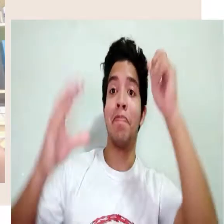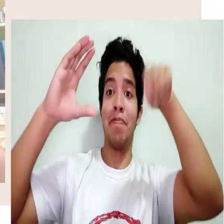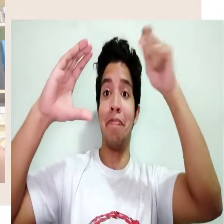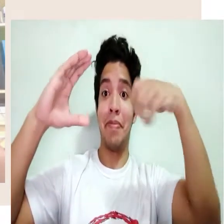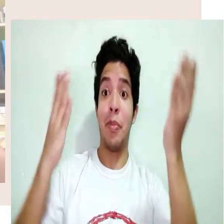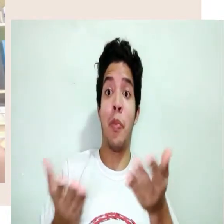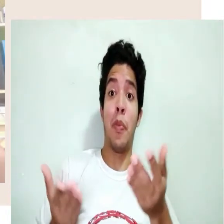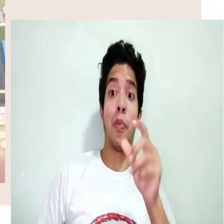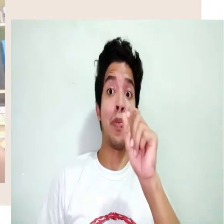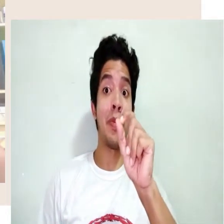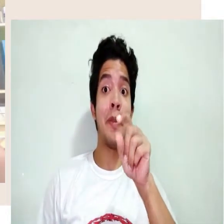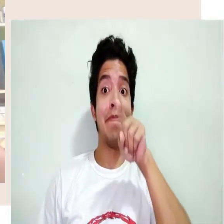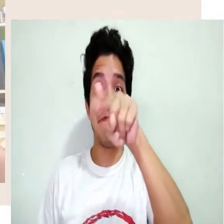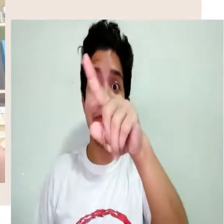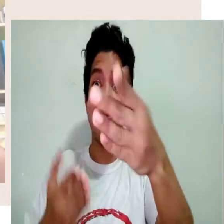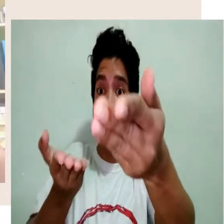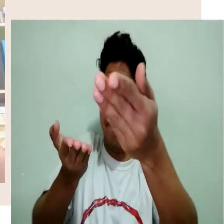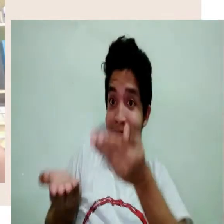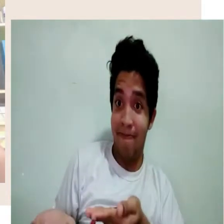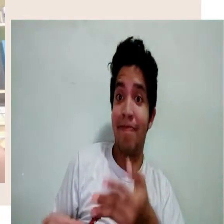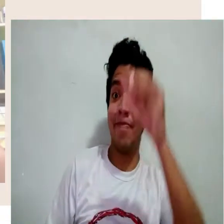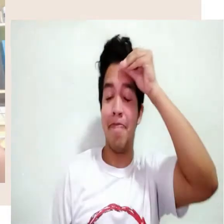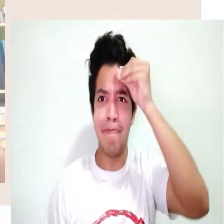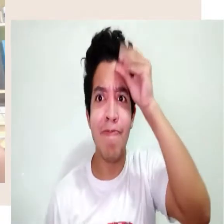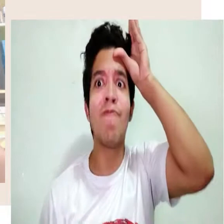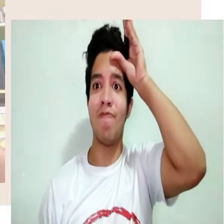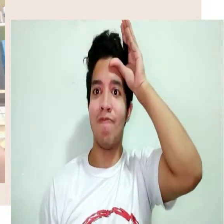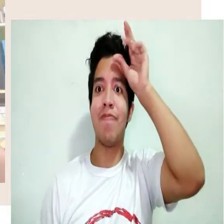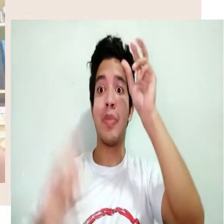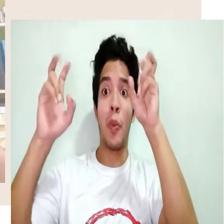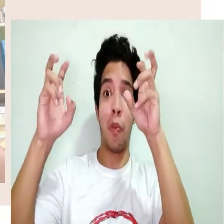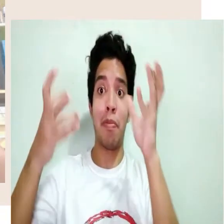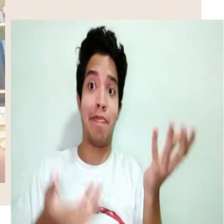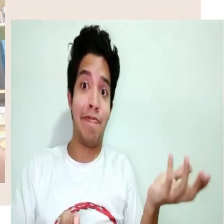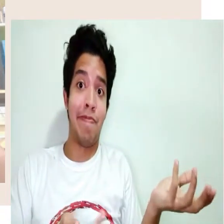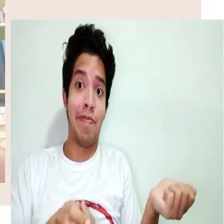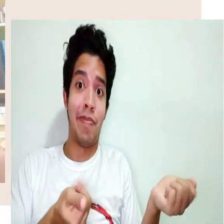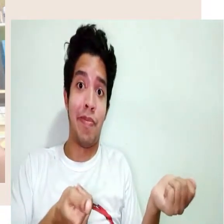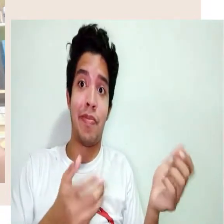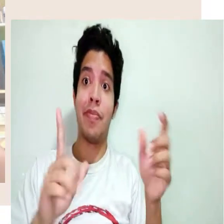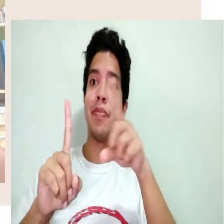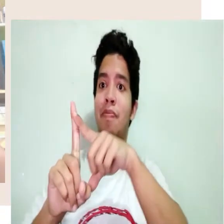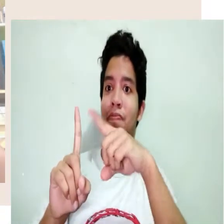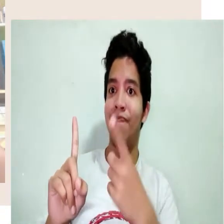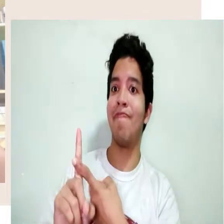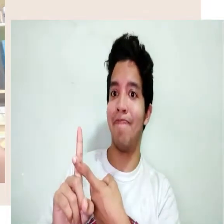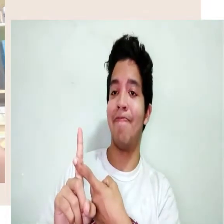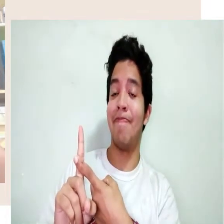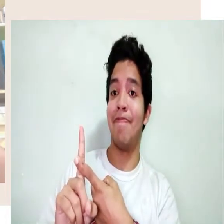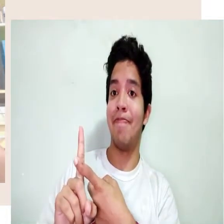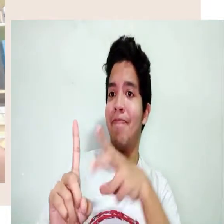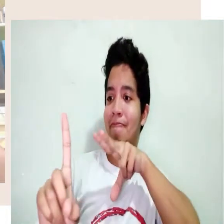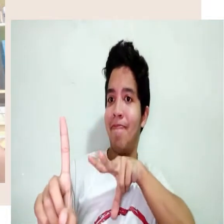nesse vídeo eu convido você a expandir seu conhecimento sobre o assunto e criar um outro olhar sobre a gravidez